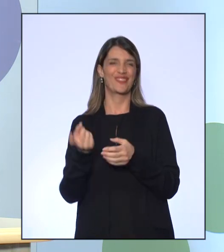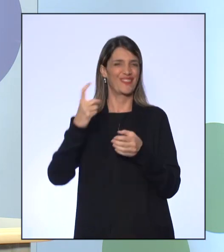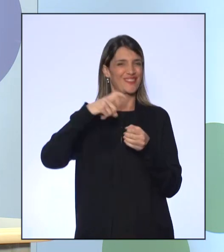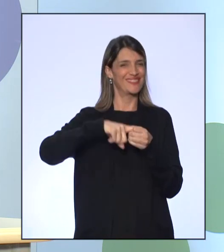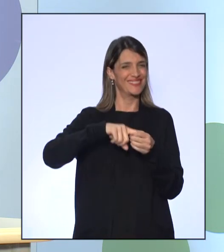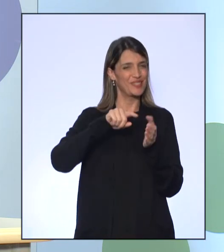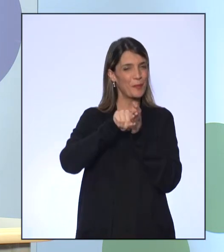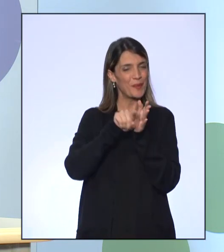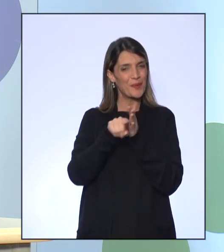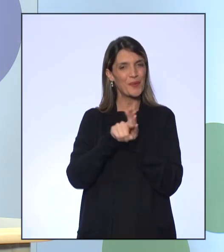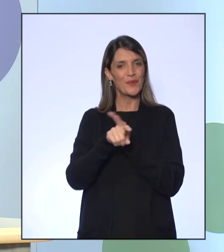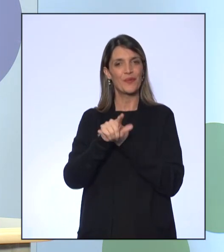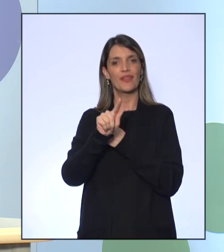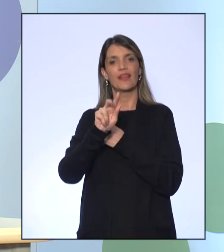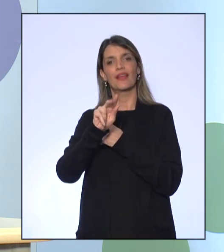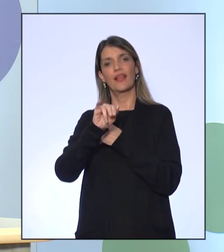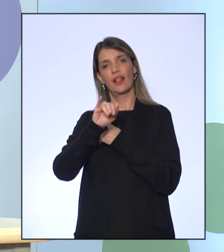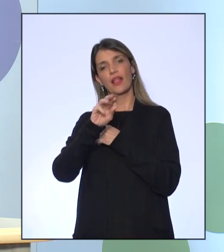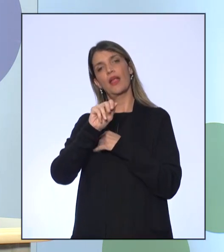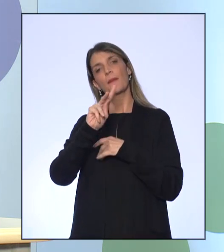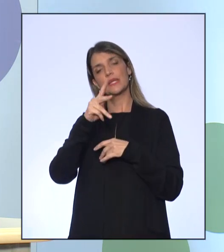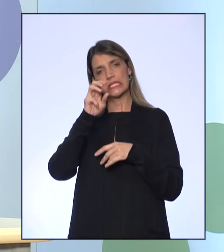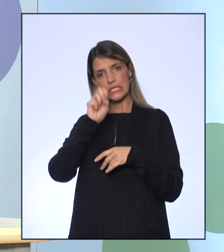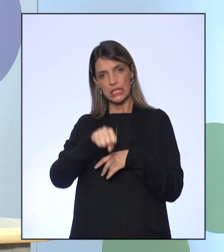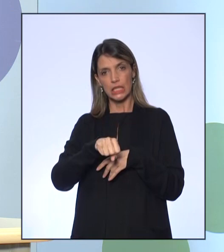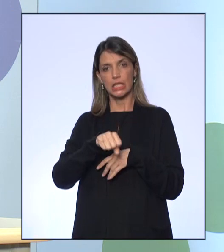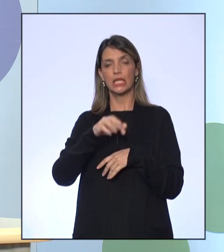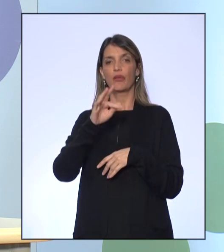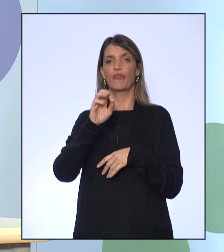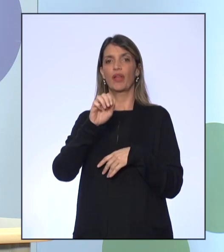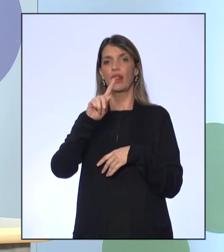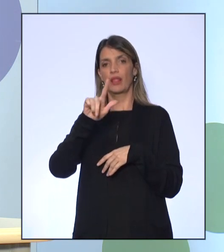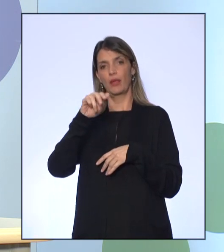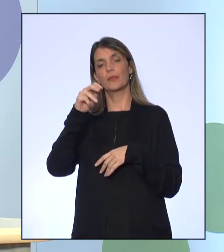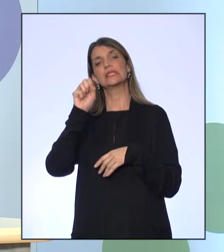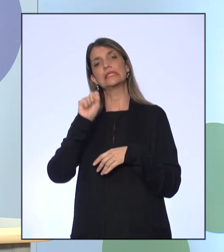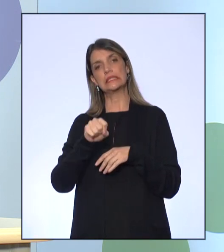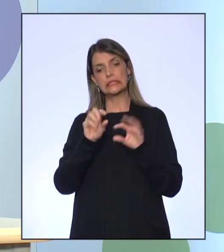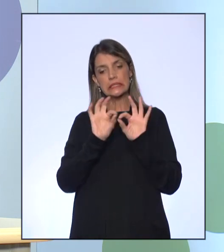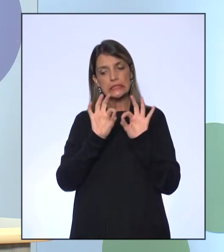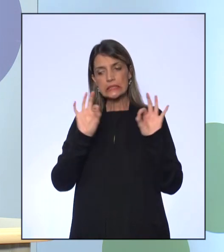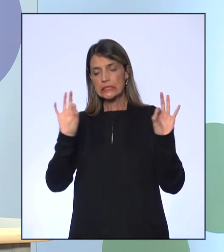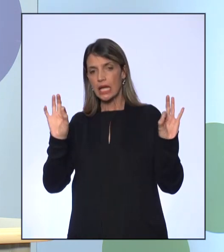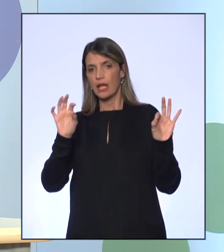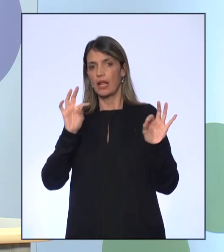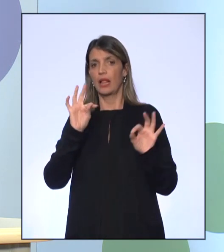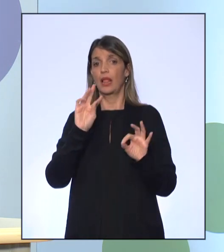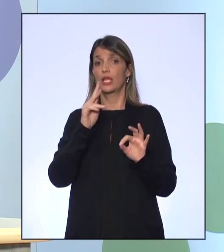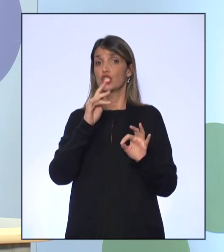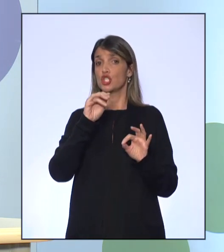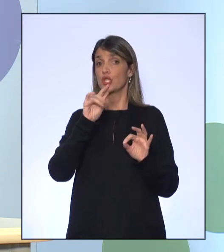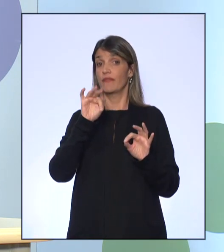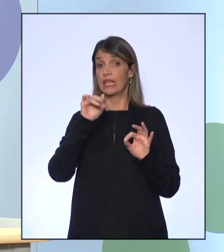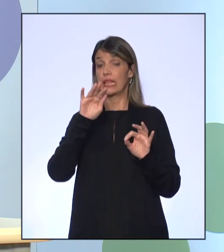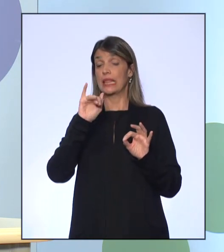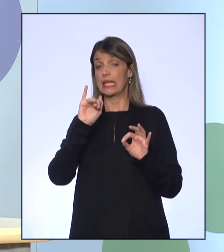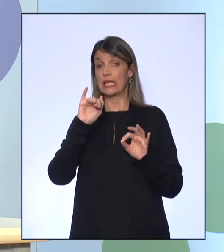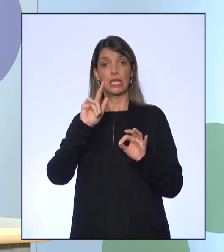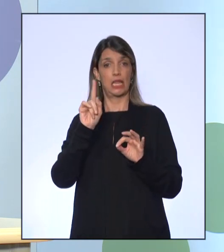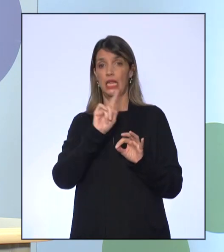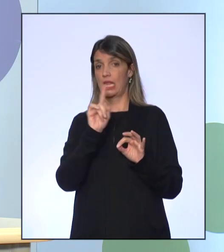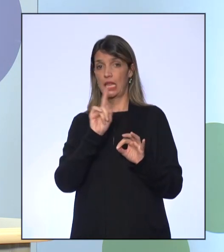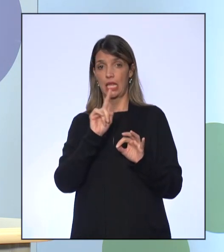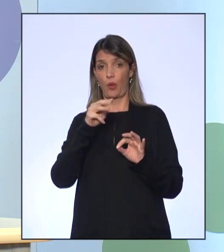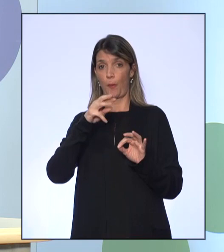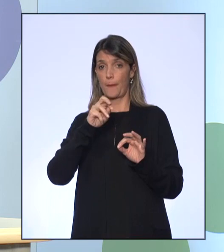perguntas, né? O Guilherme respondeu que sim, o Felipe também disse que sim, que é alinhado, o Gustavo, a Tiffany e o Derek falaram que não. Maria Eduarda